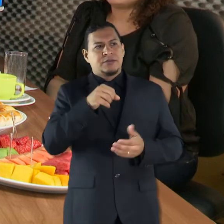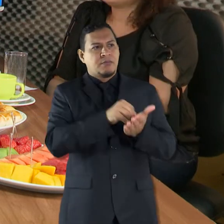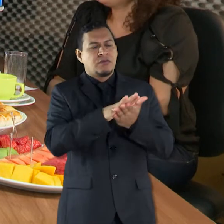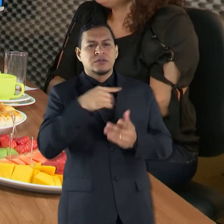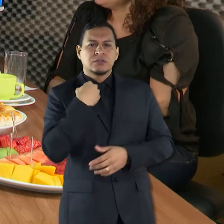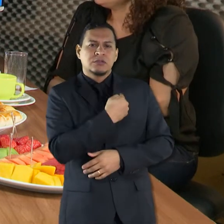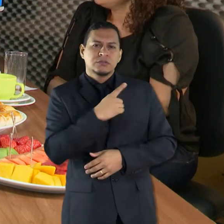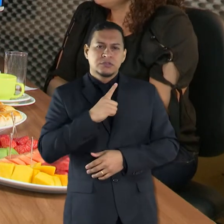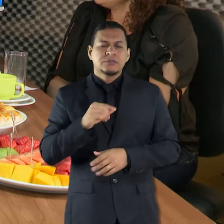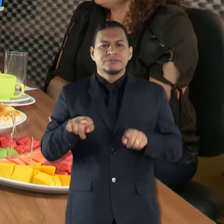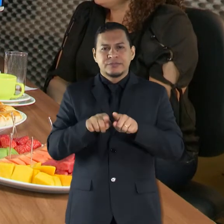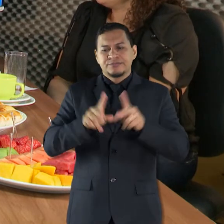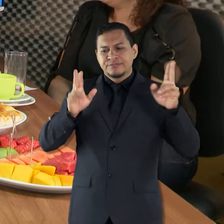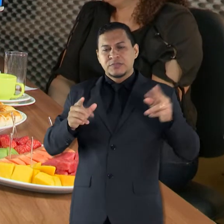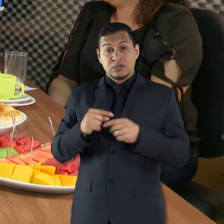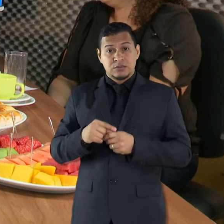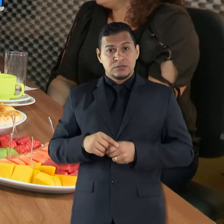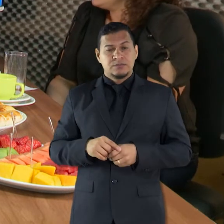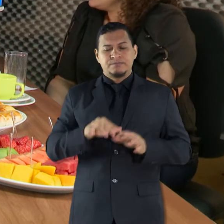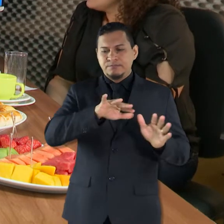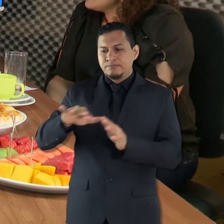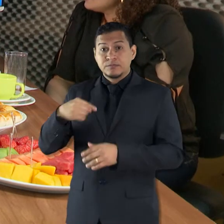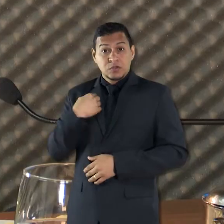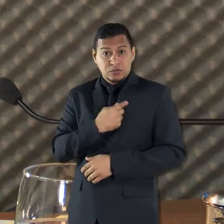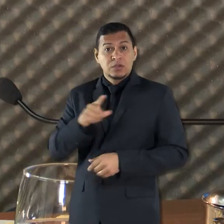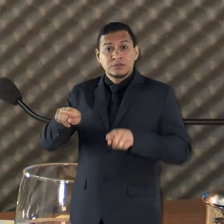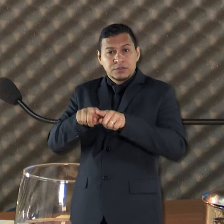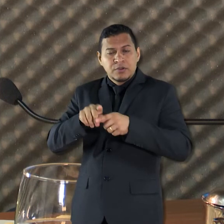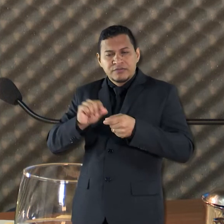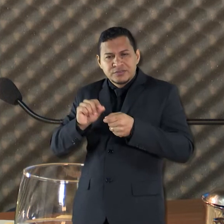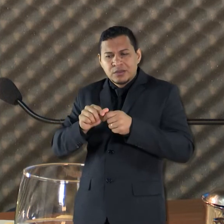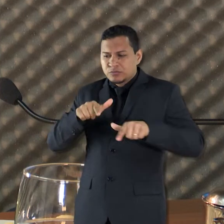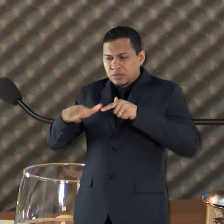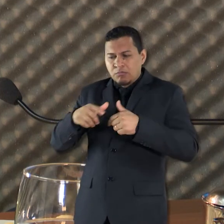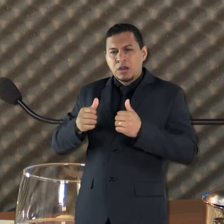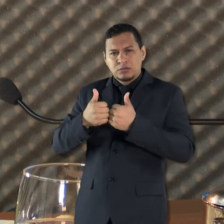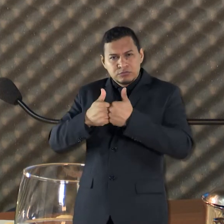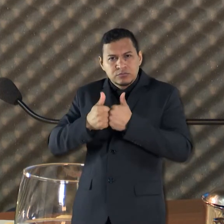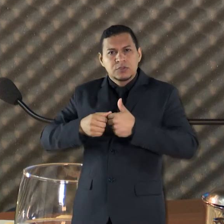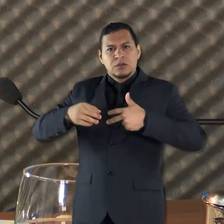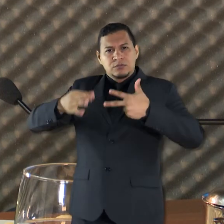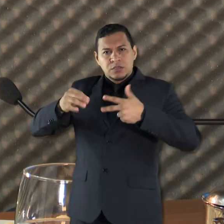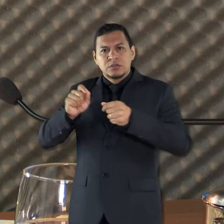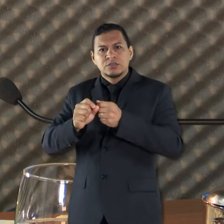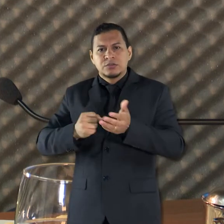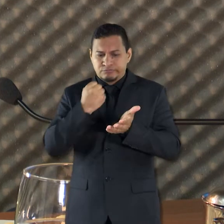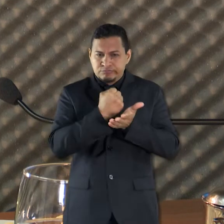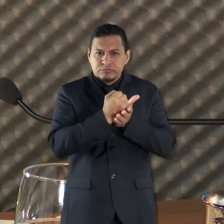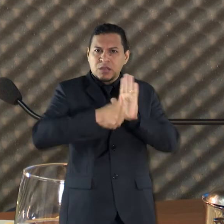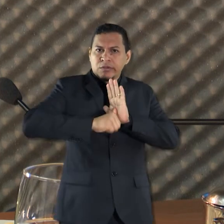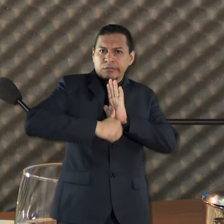Como aqui, que a gente também tem, né? Nós temos um trabalho também bacana na itinerante de erradicação de subregistro, tirar